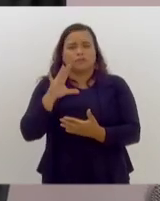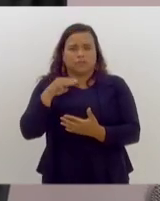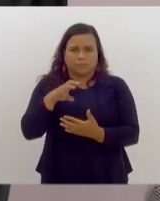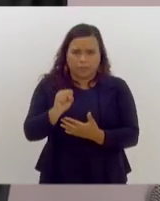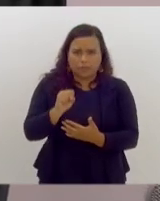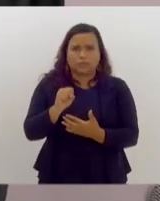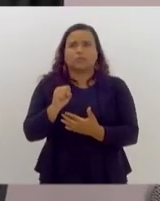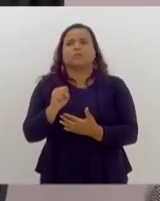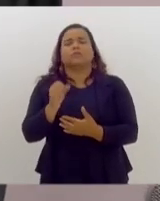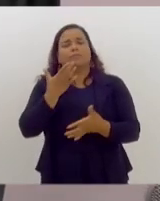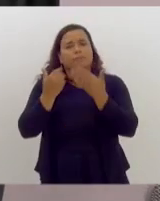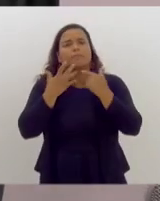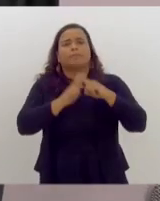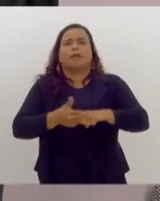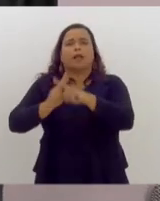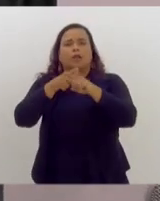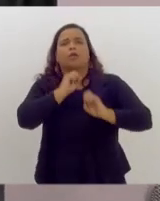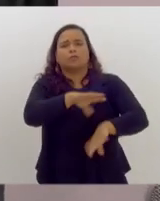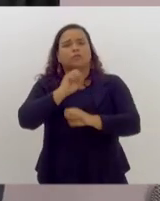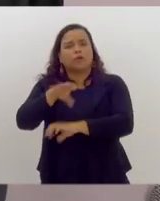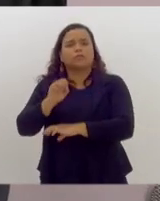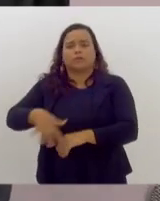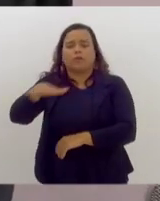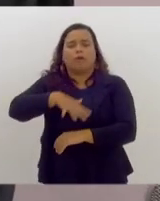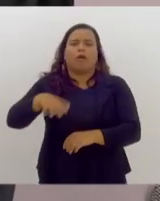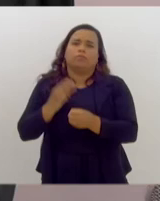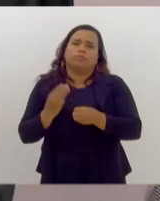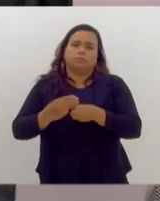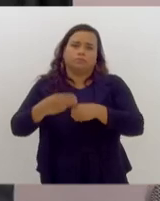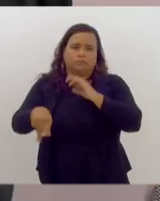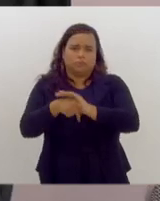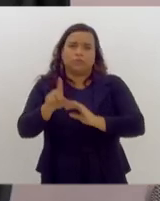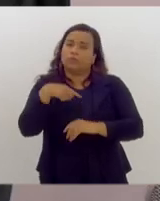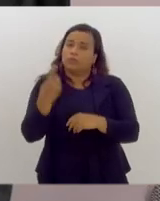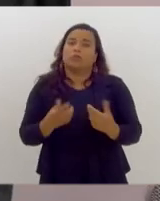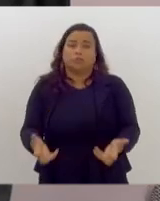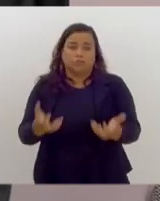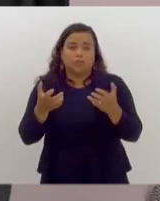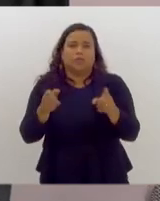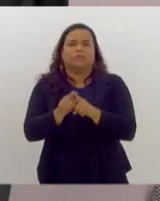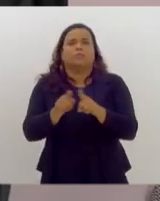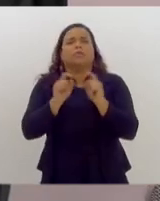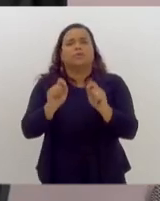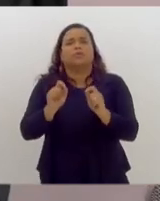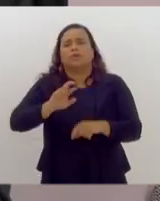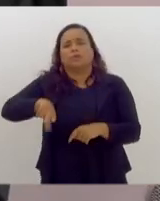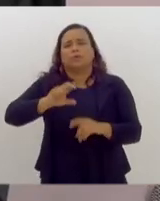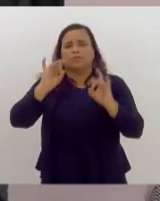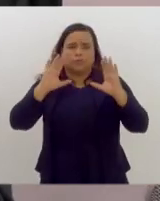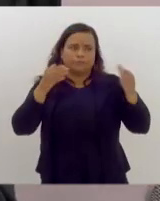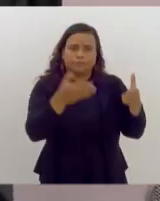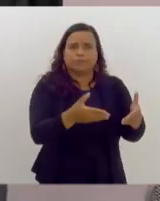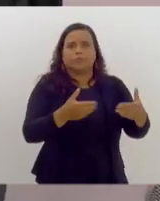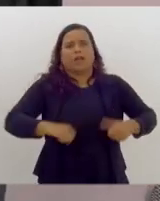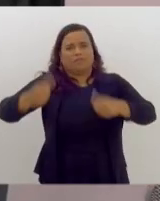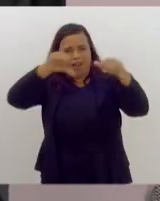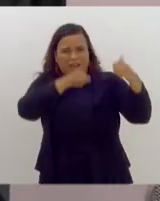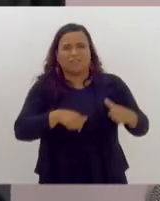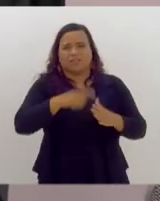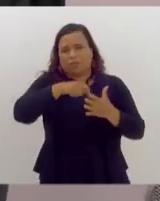ICMS para a melhoria da educação dos municípios. A gente quer, obviamente, não se prender só a índices de avaliação, a gente